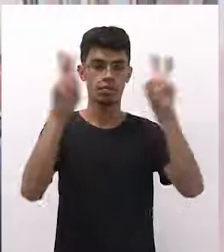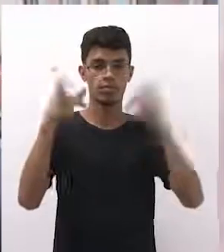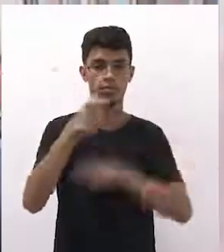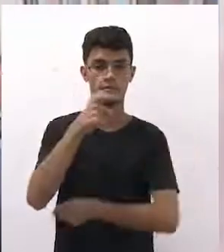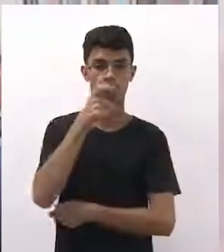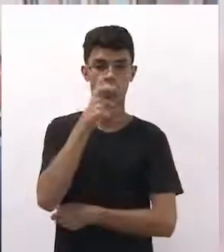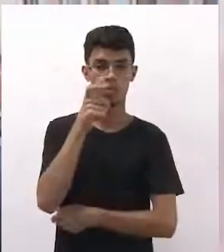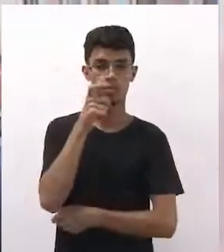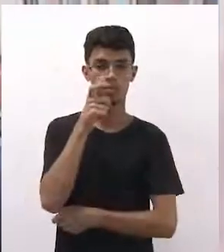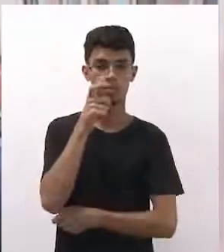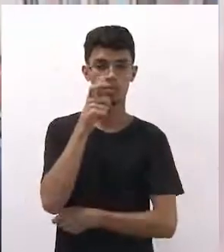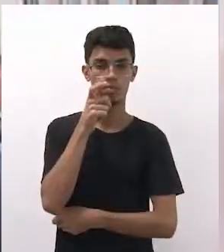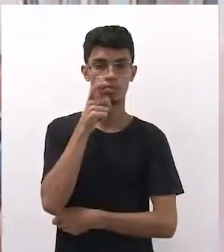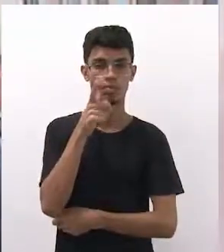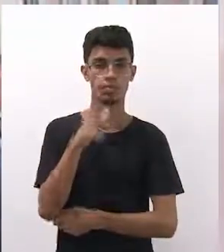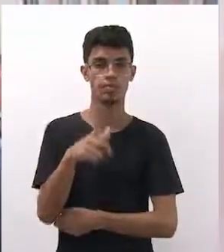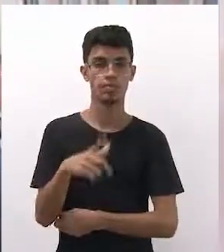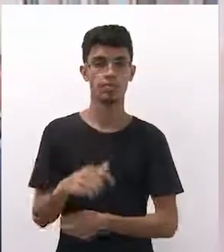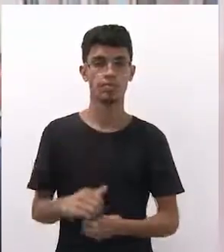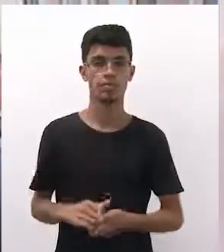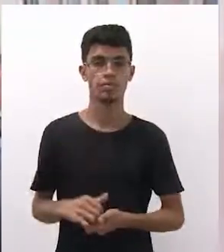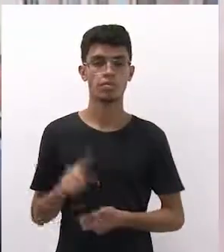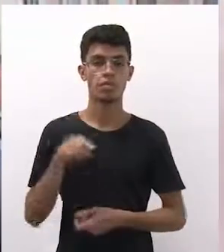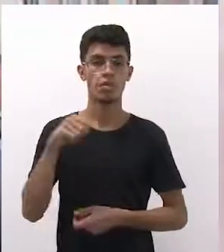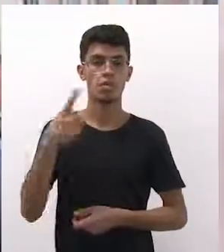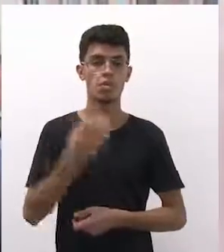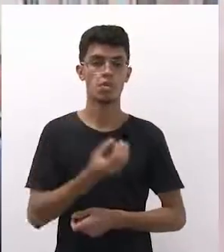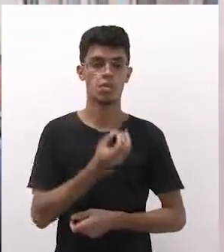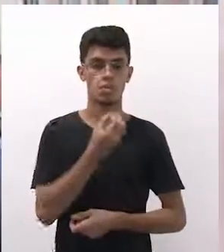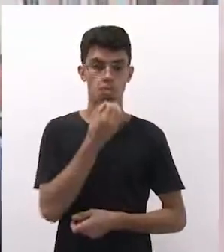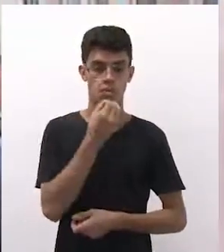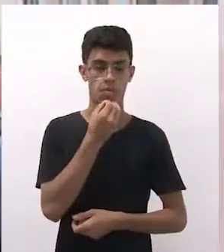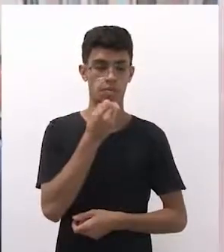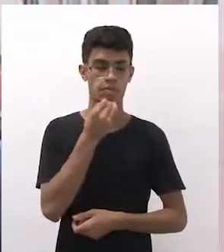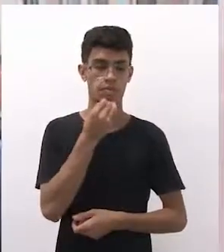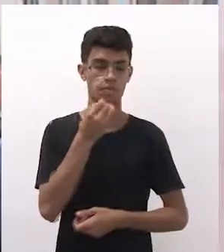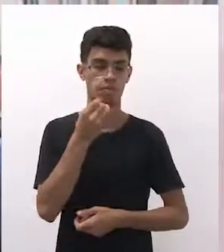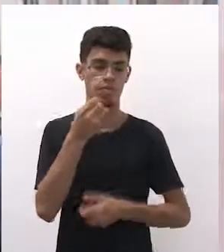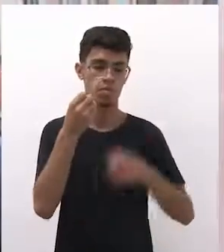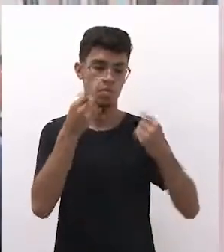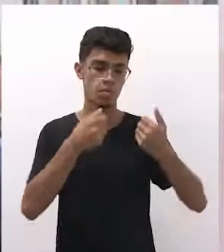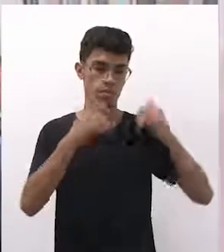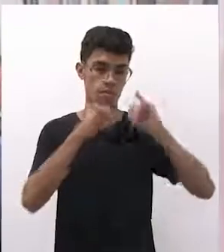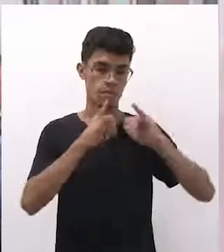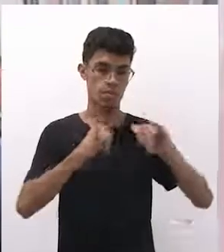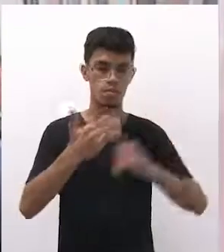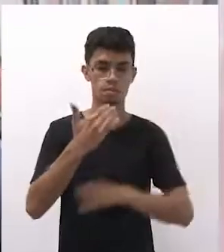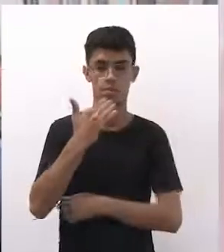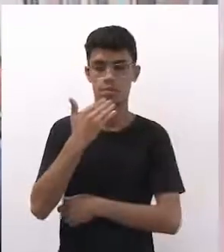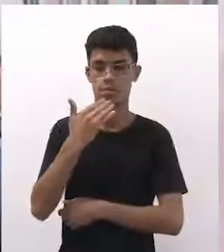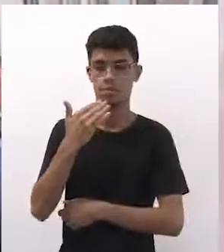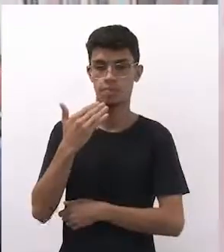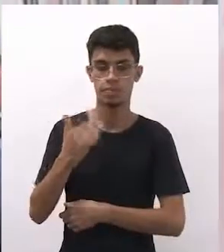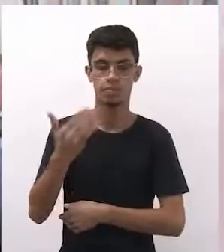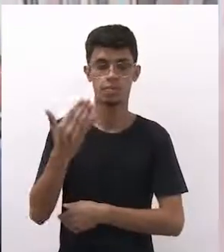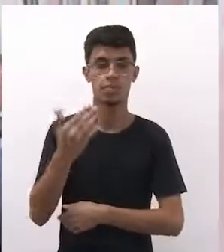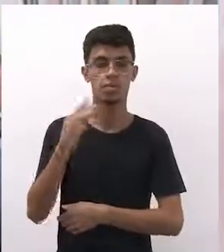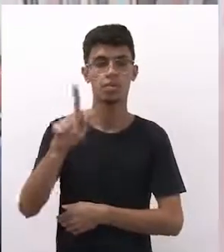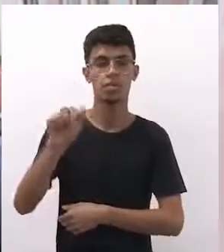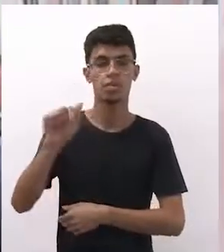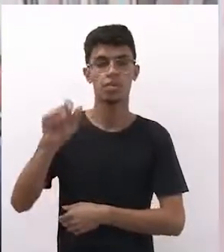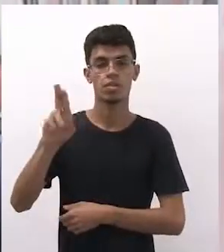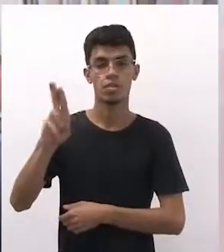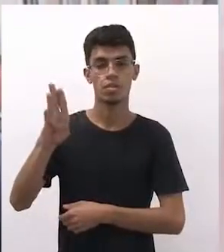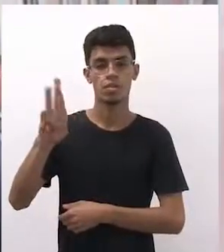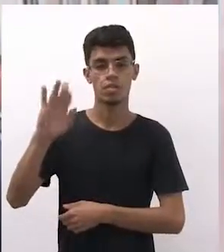interessante, provavelmente tem que trazer numa outra oportunidade para vocês. Reforço aqui o pedido da doutora Gabriela,